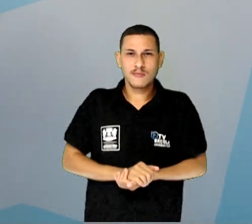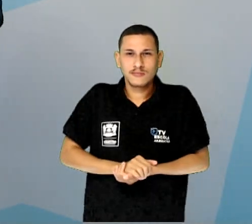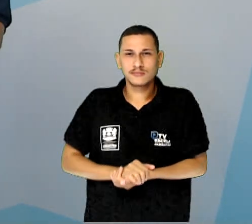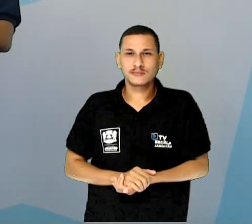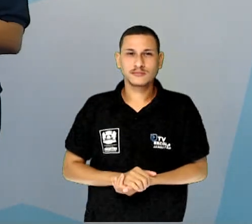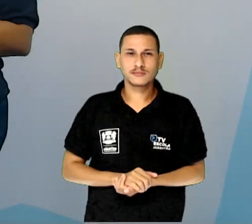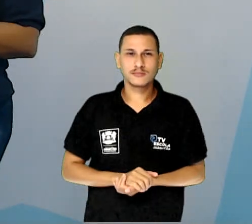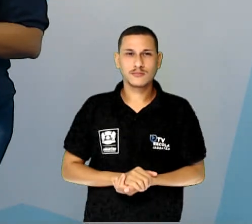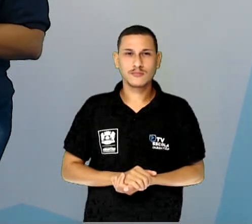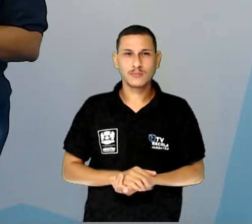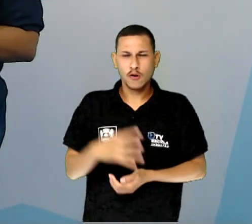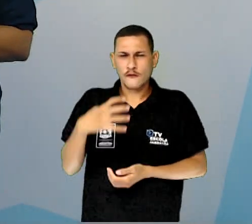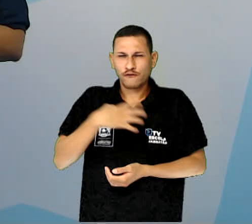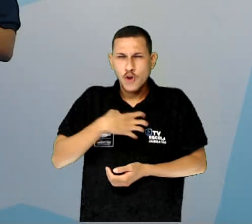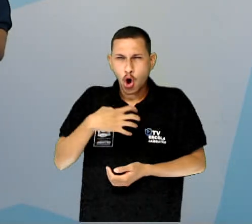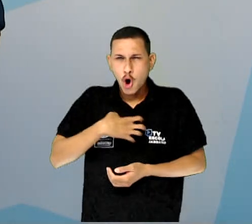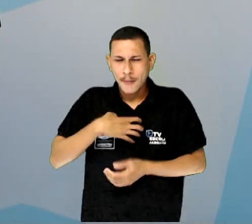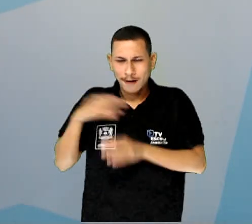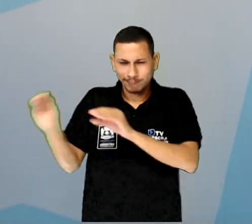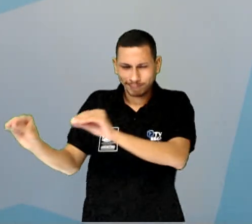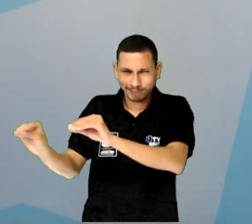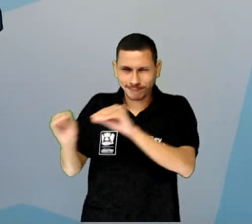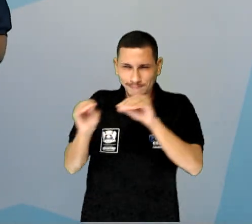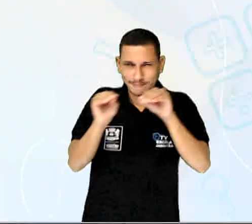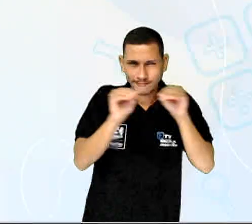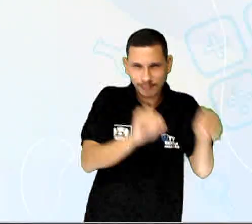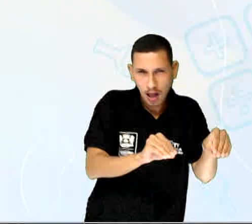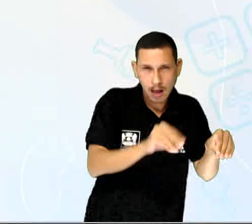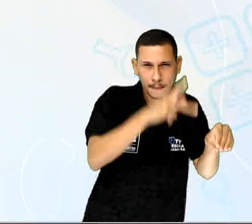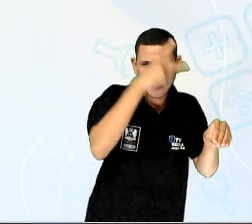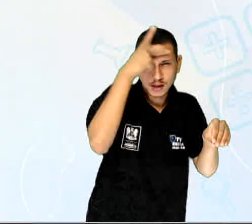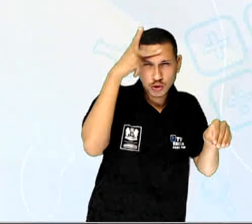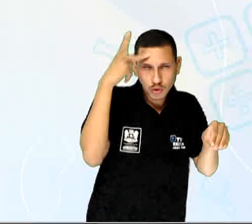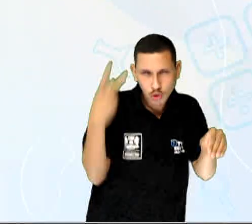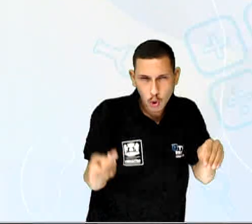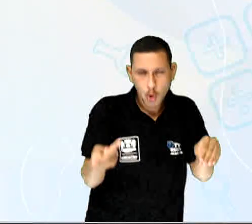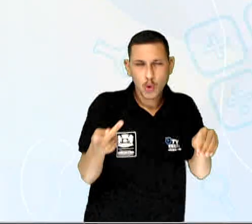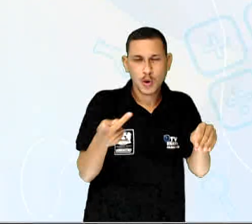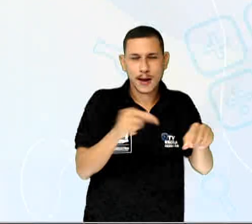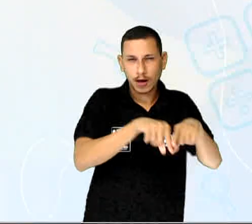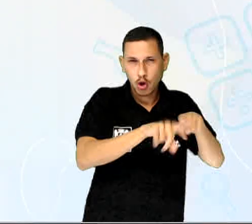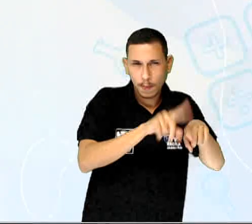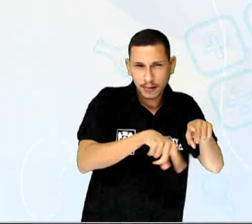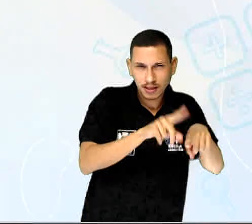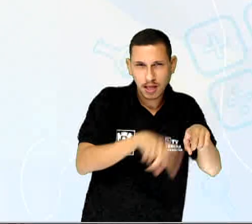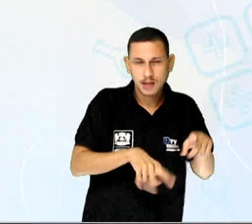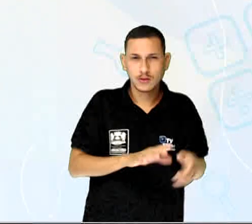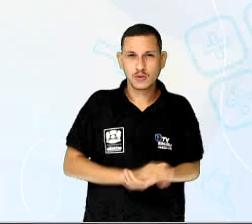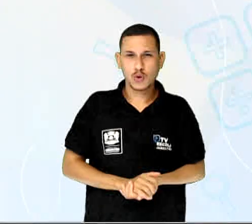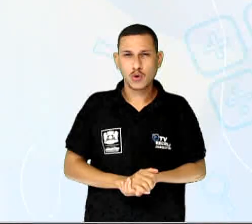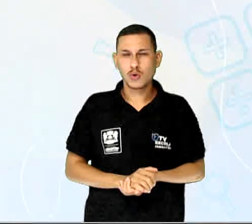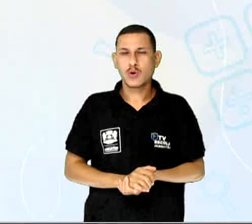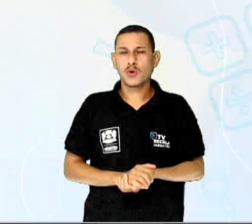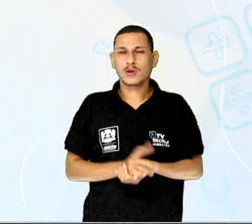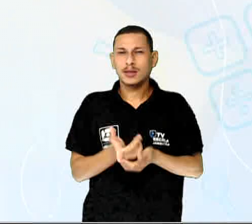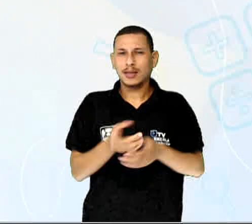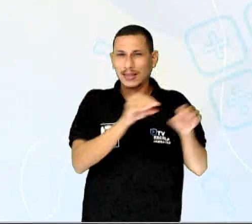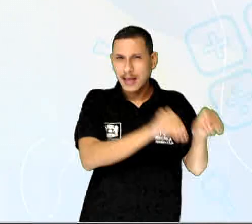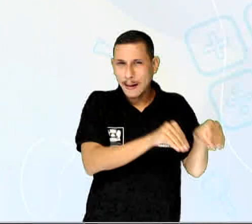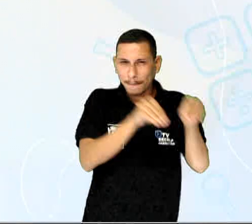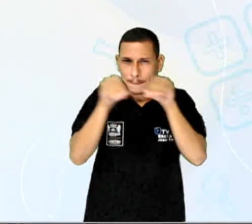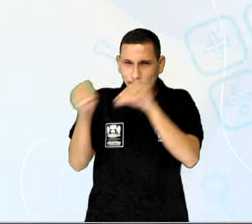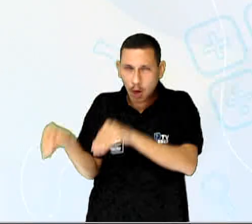Diferentes modos de deslocamento de pessoas e mercadorias ao longo do tempo. Os meios de transporte são um reflexo